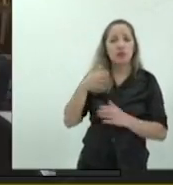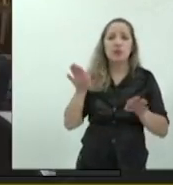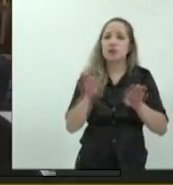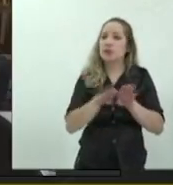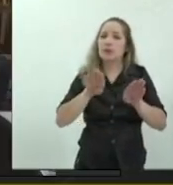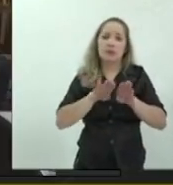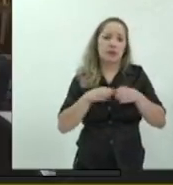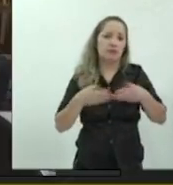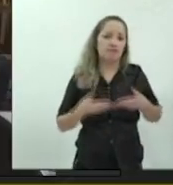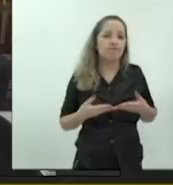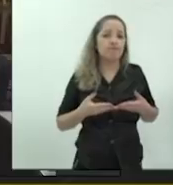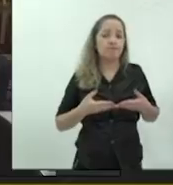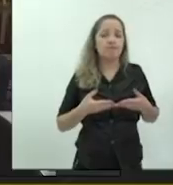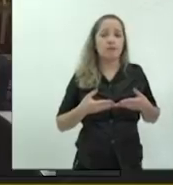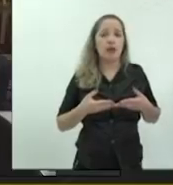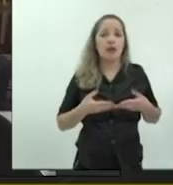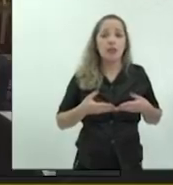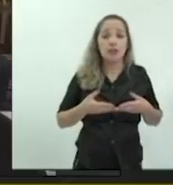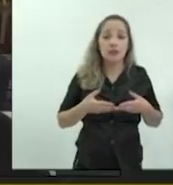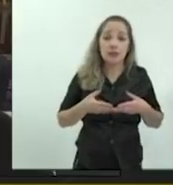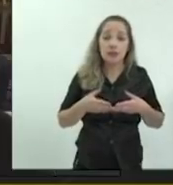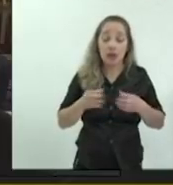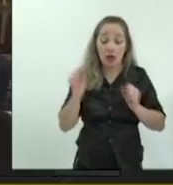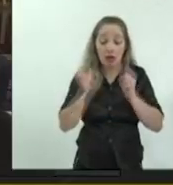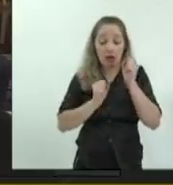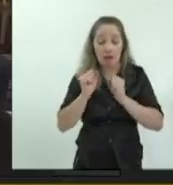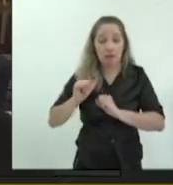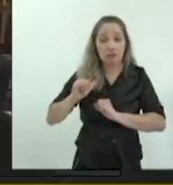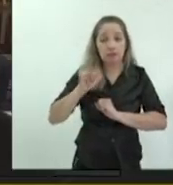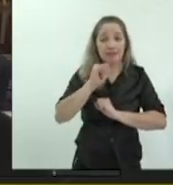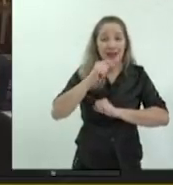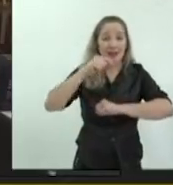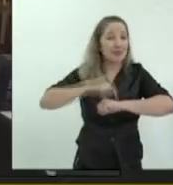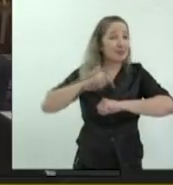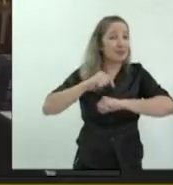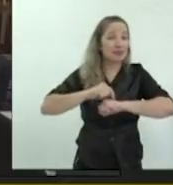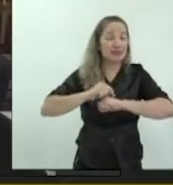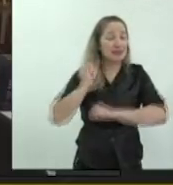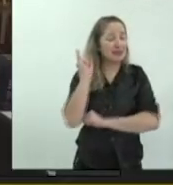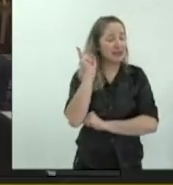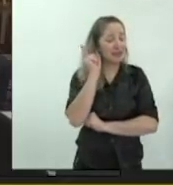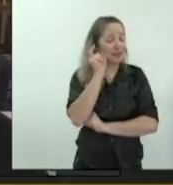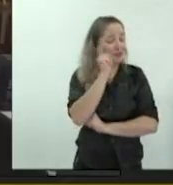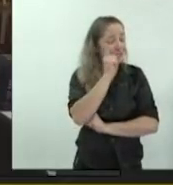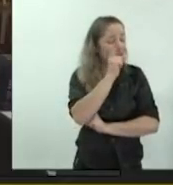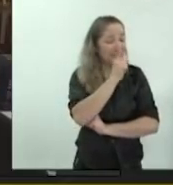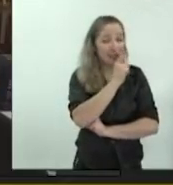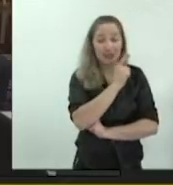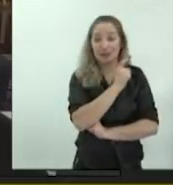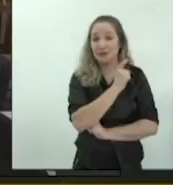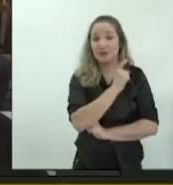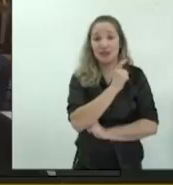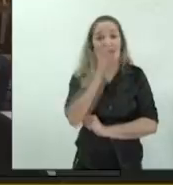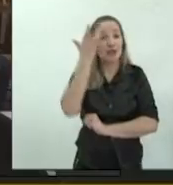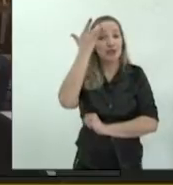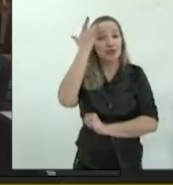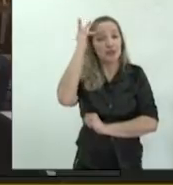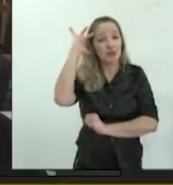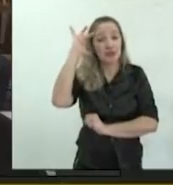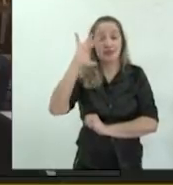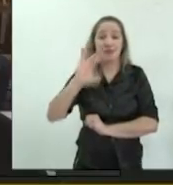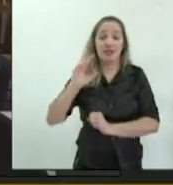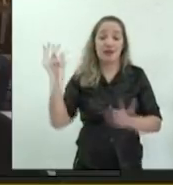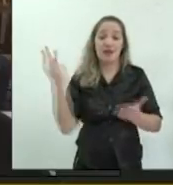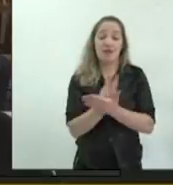num momento absolutamente crítico, pelo qual nenhuma das empresas imaginou passar. O que aconteceu com a